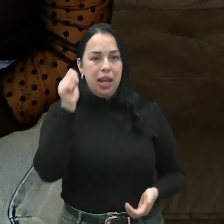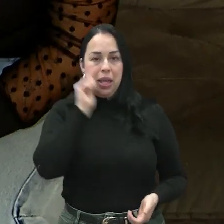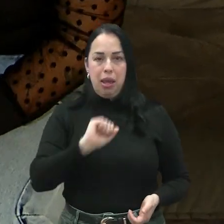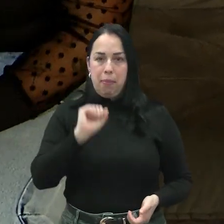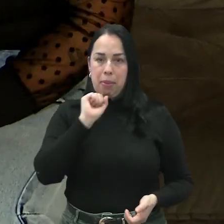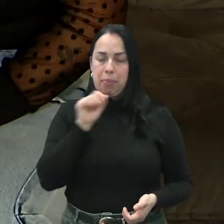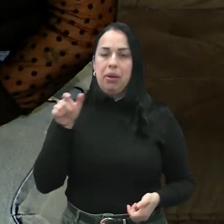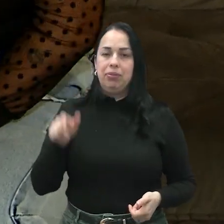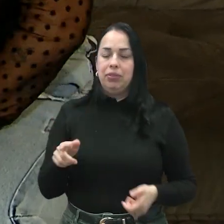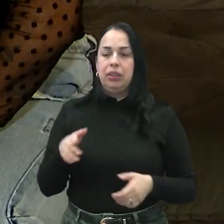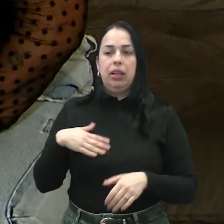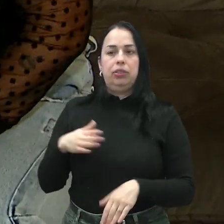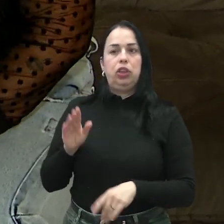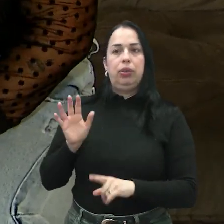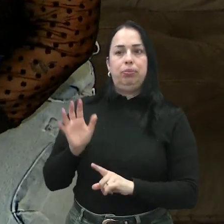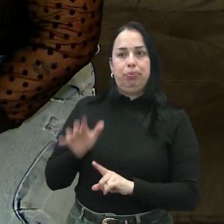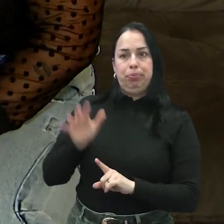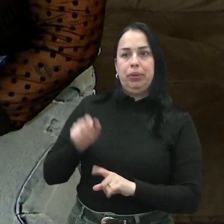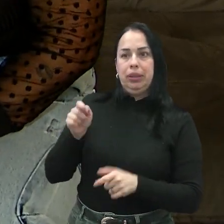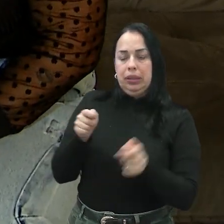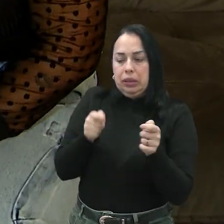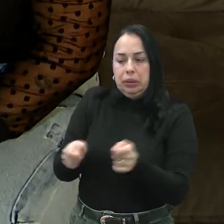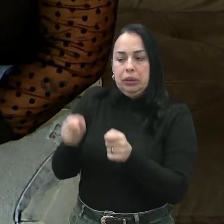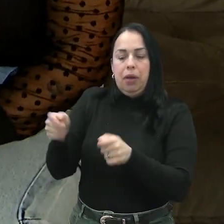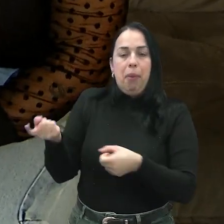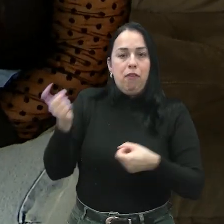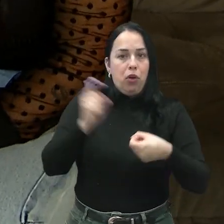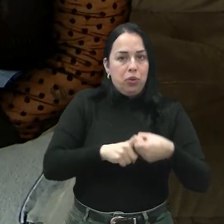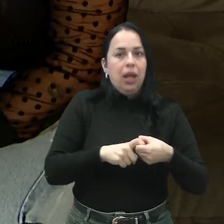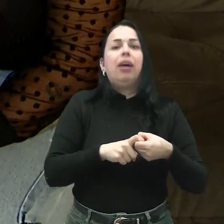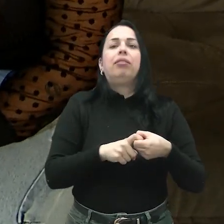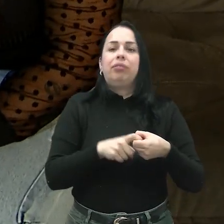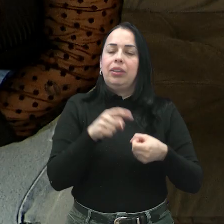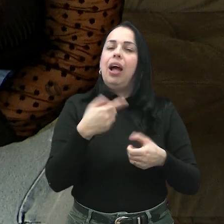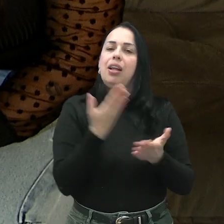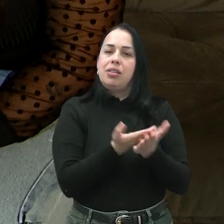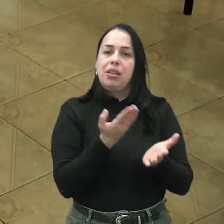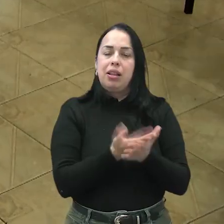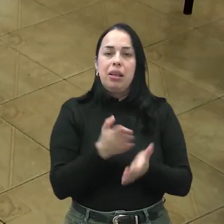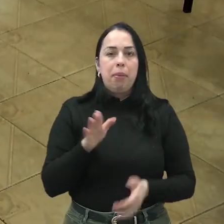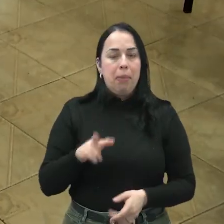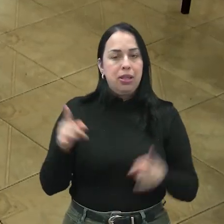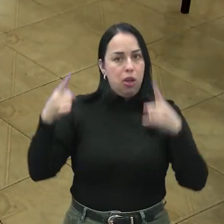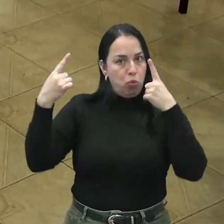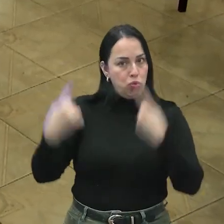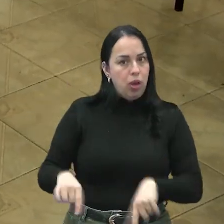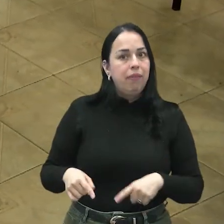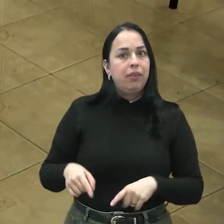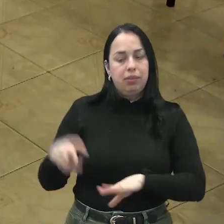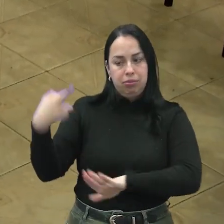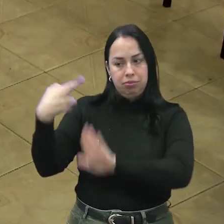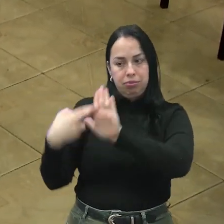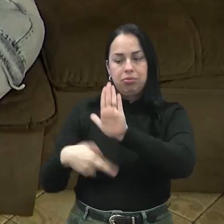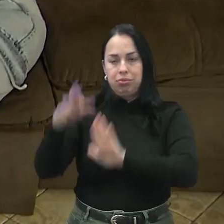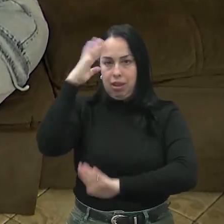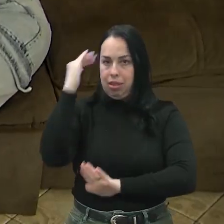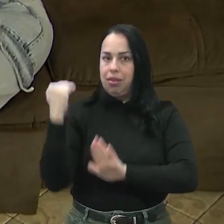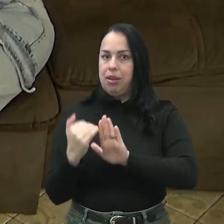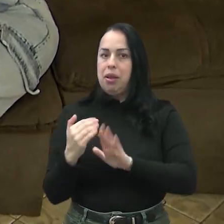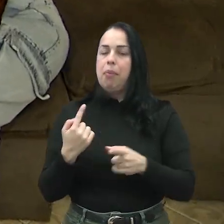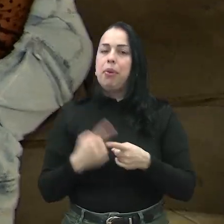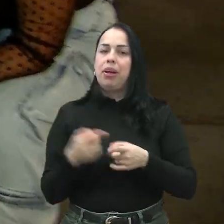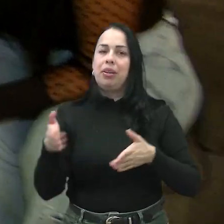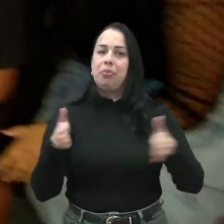Rayane, já começa a colocar a rotina do Heitor em ordem para a volta às aulas. Mas tem sido desafiador. Com